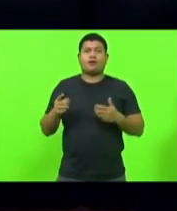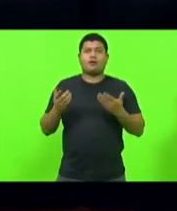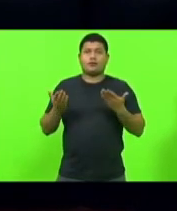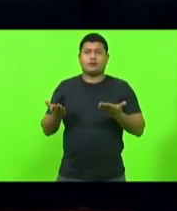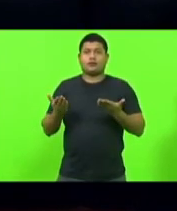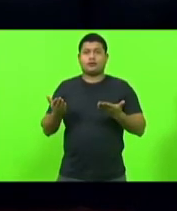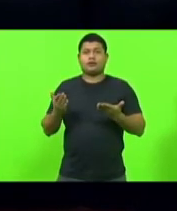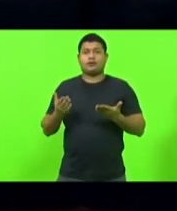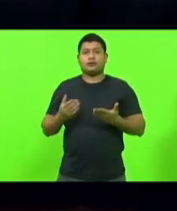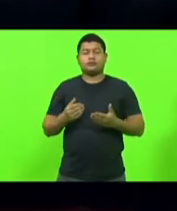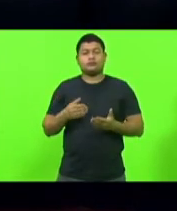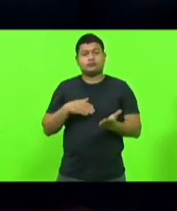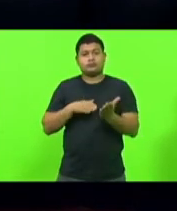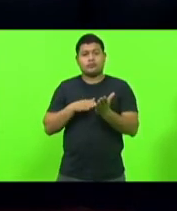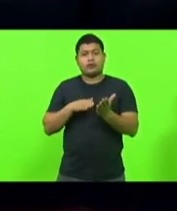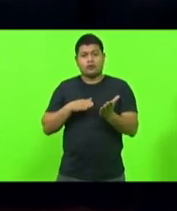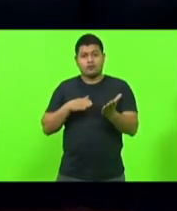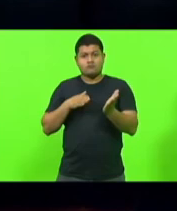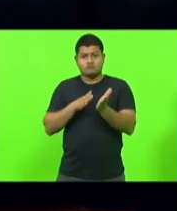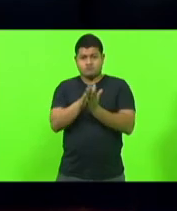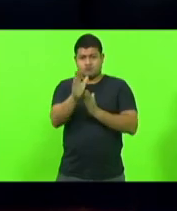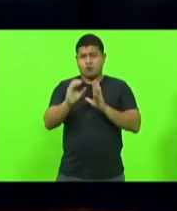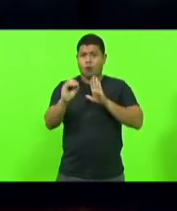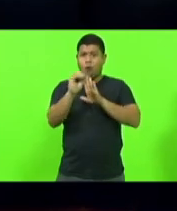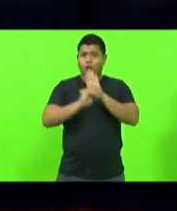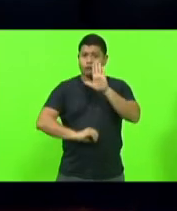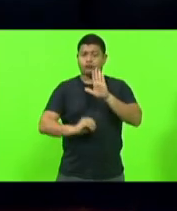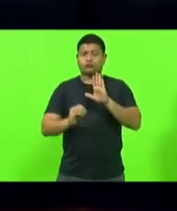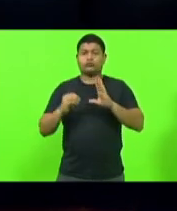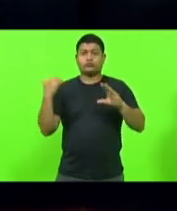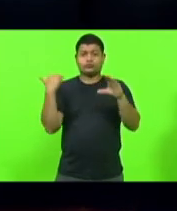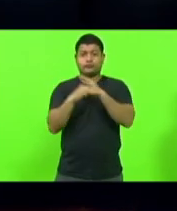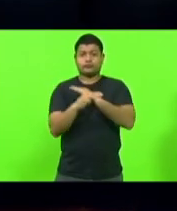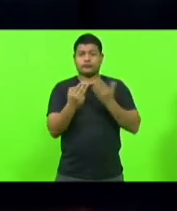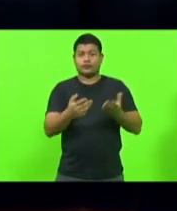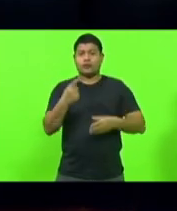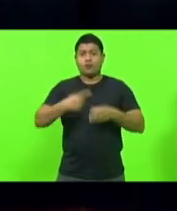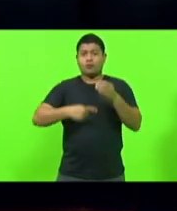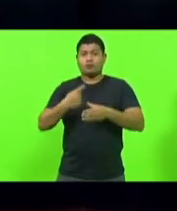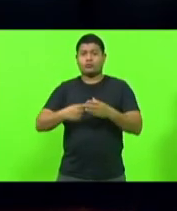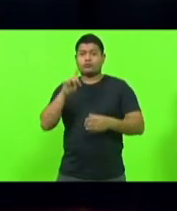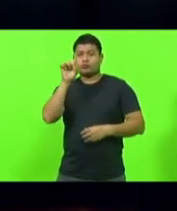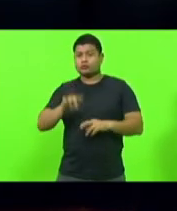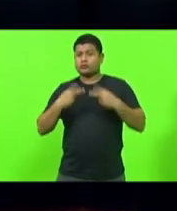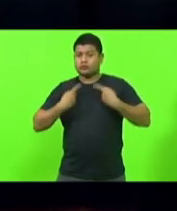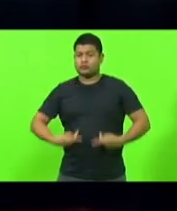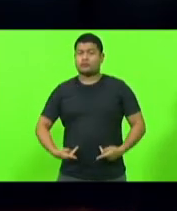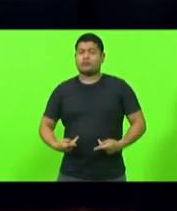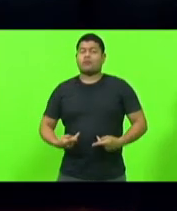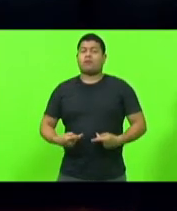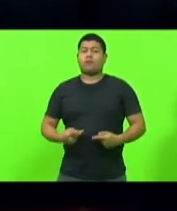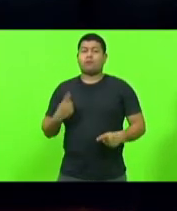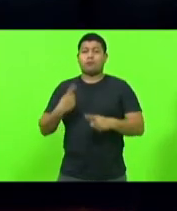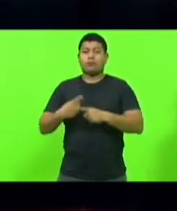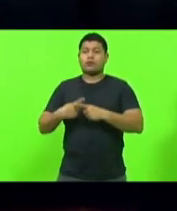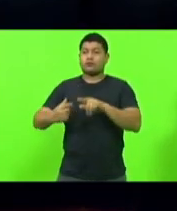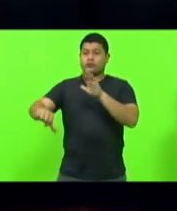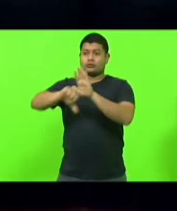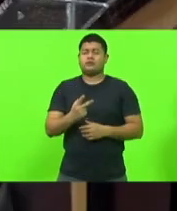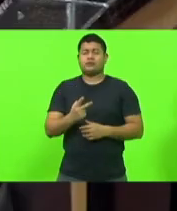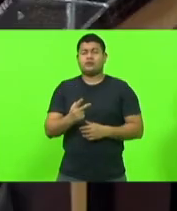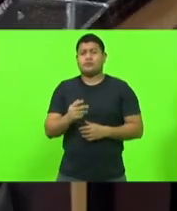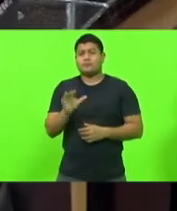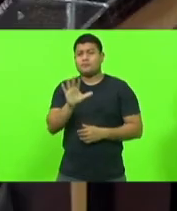à Comissão de Direitos Humanos para análise da possibilidade de outras medidas, inclusive, porque o crime é evidentemente muito